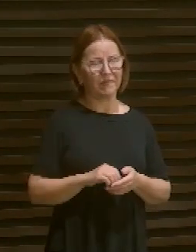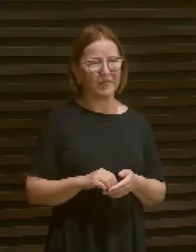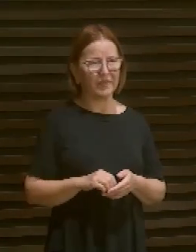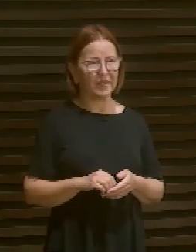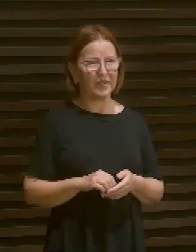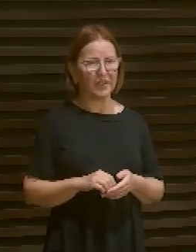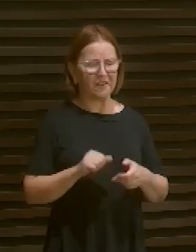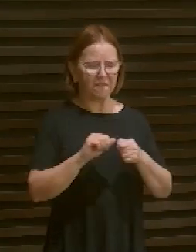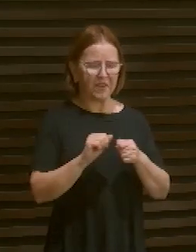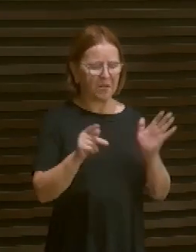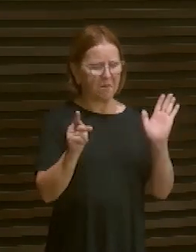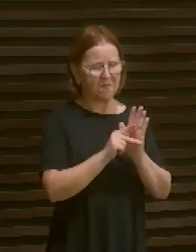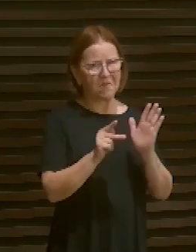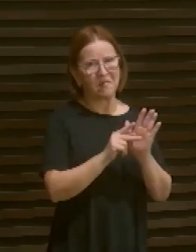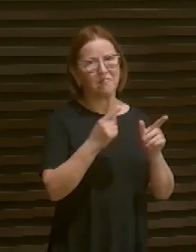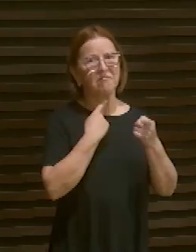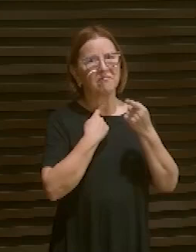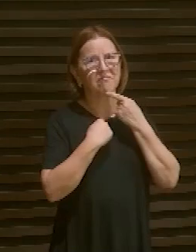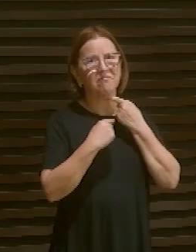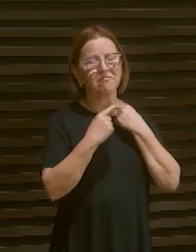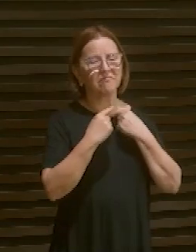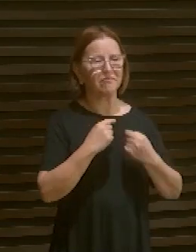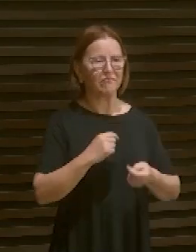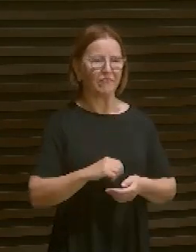próprios desejos.